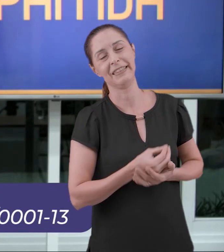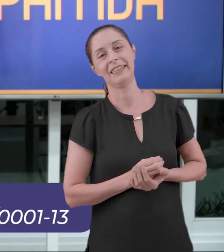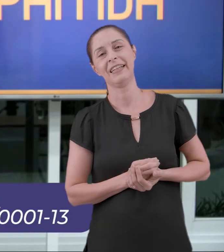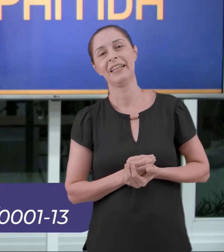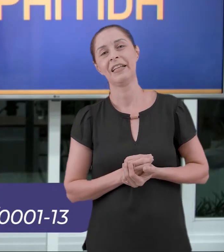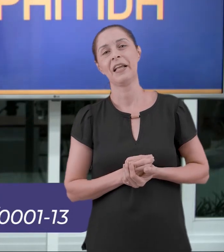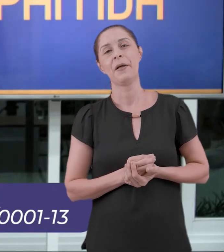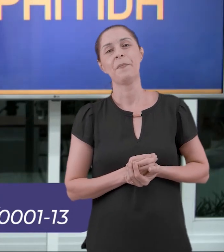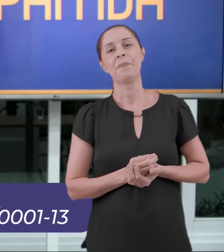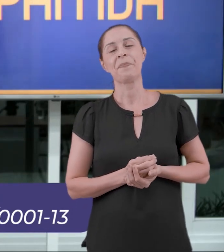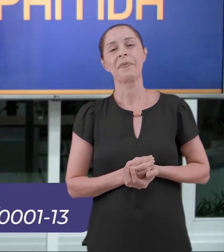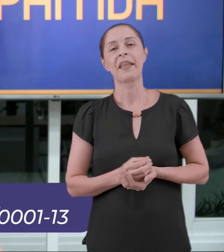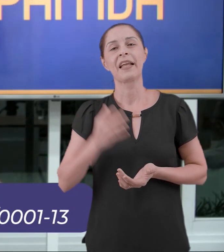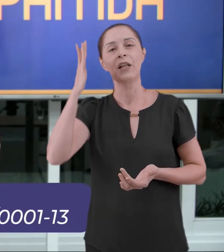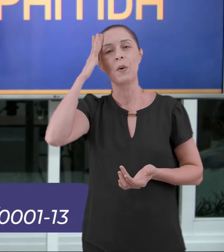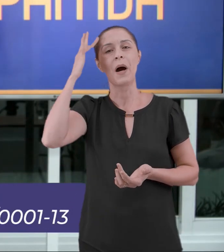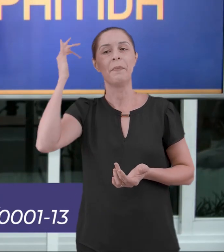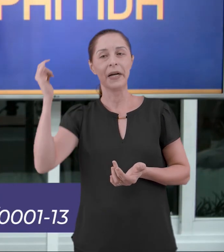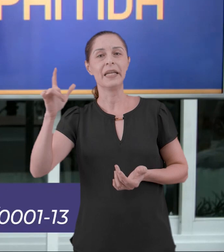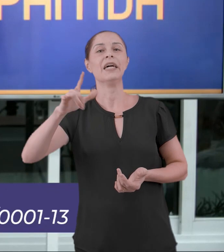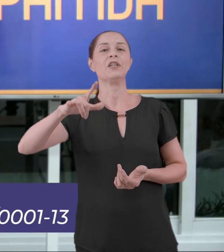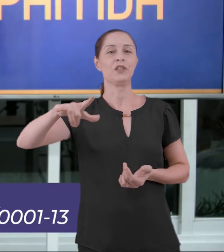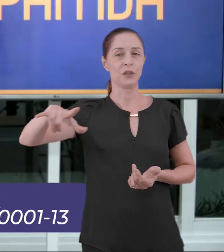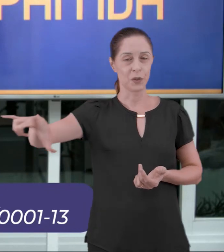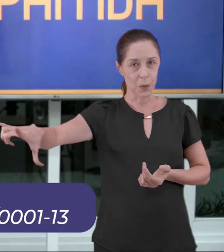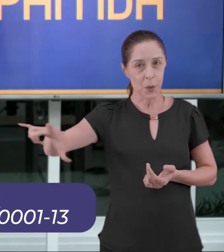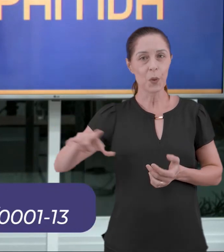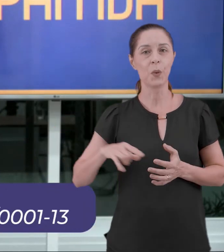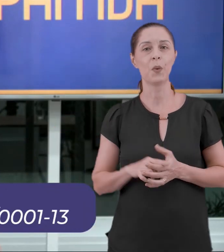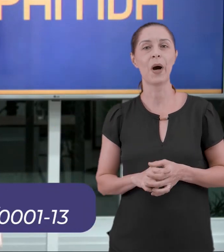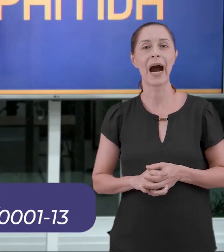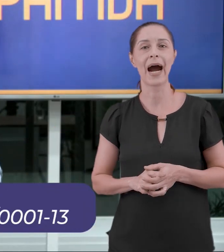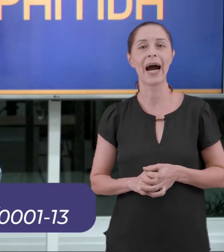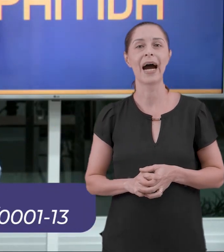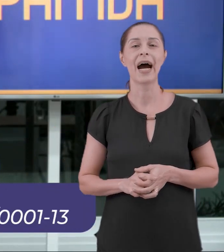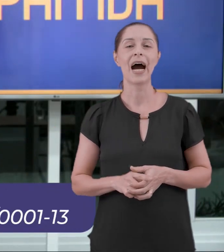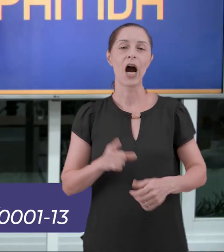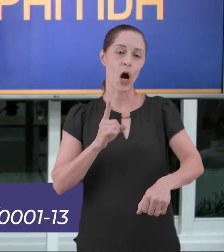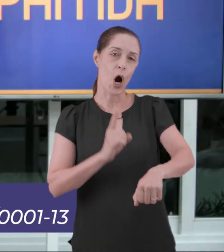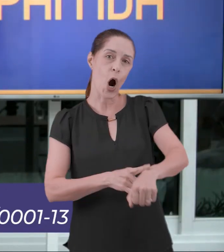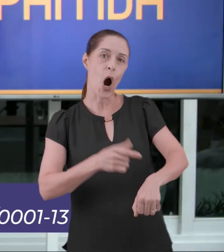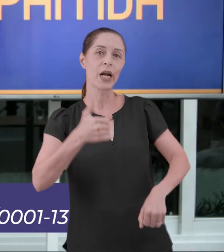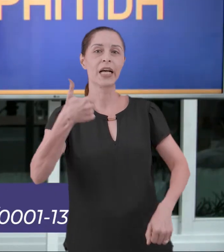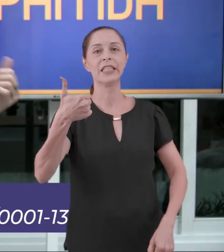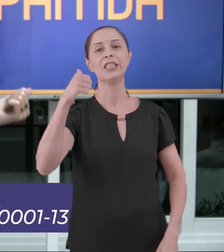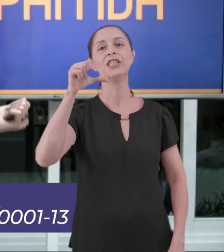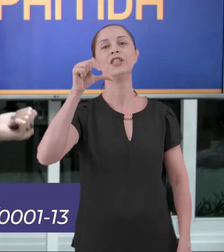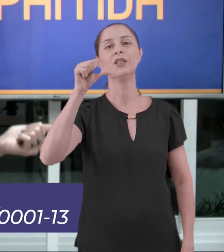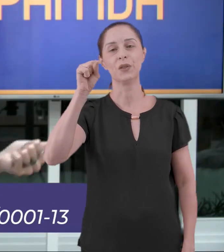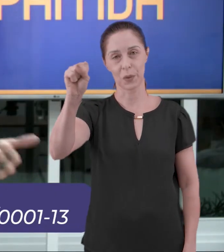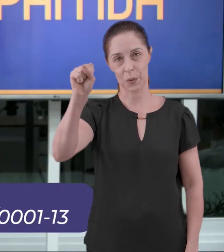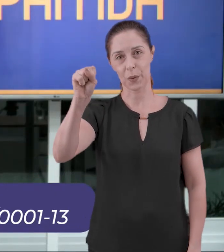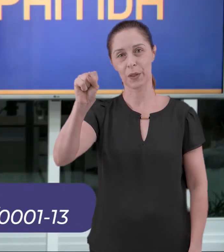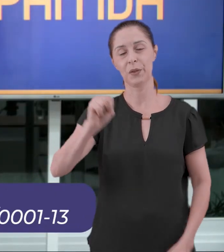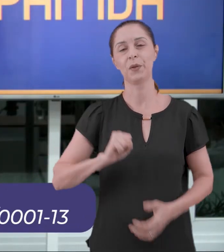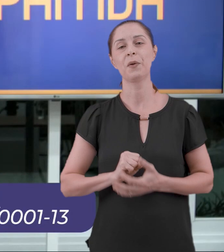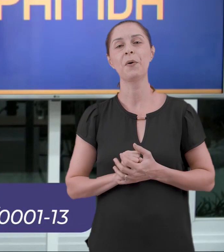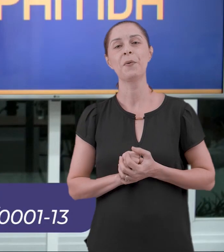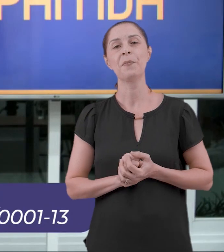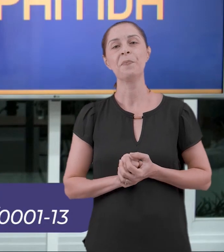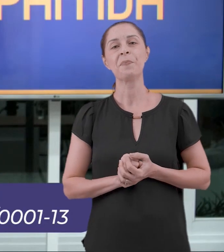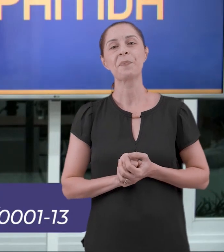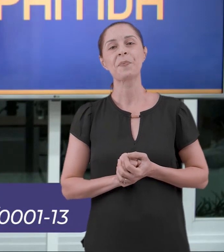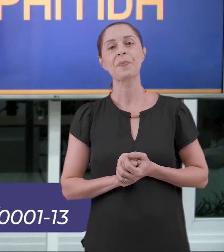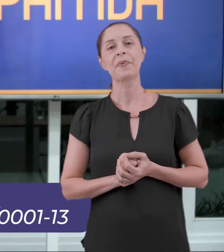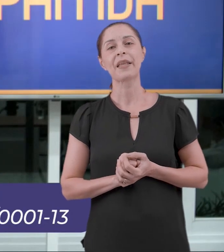conferência continua, às 20 horas estaremos aqui, 18 horas, perdão, obrigado, pastor, às